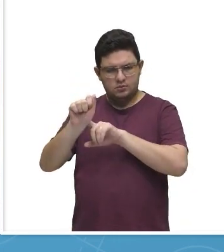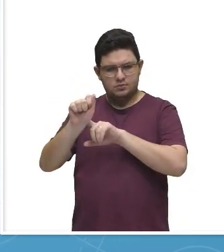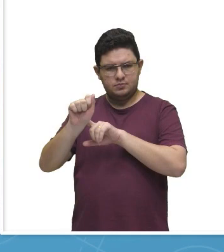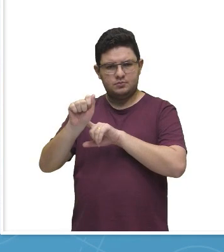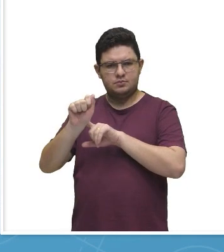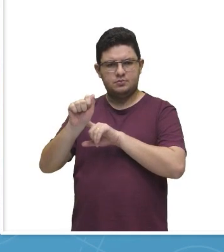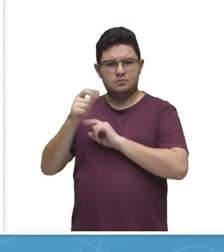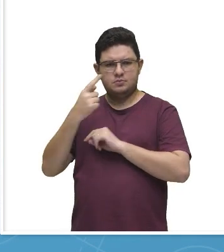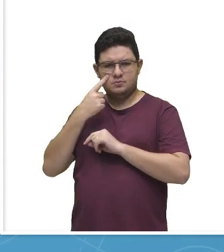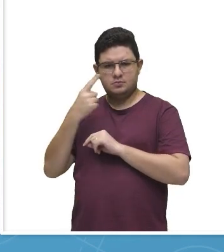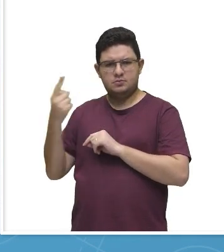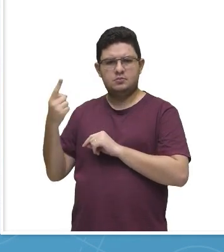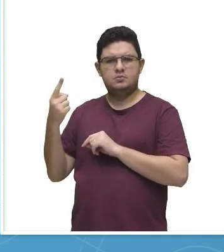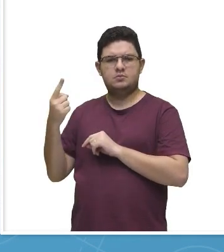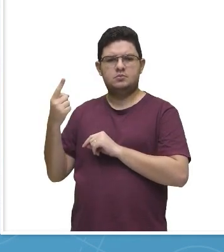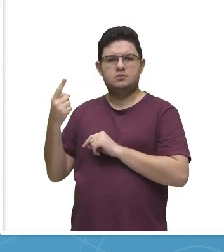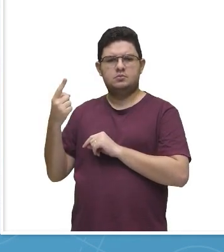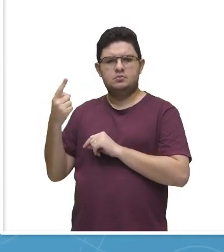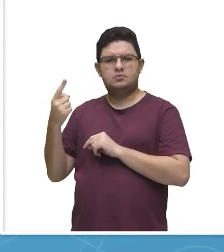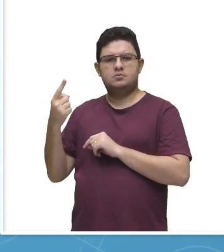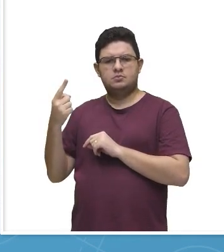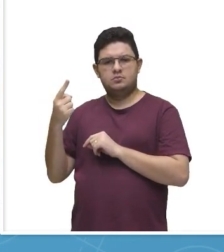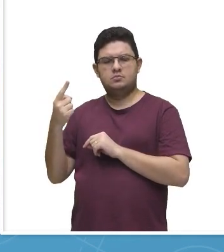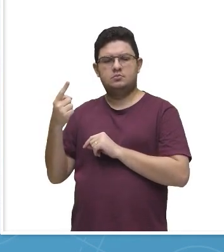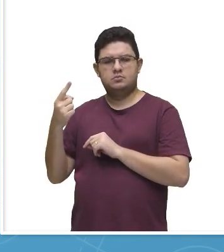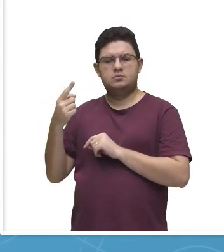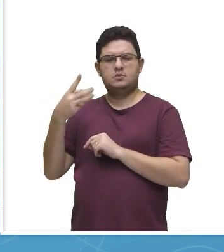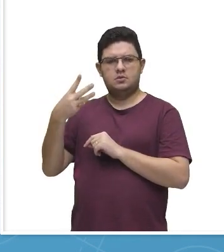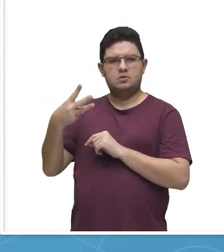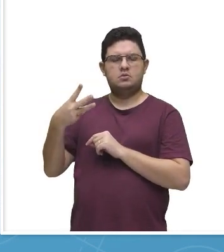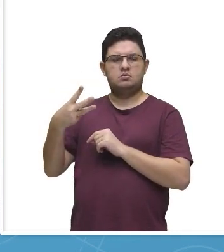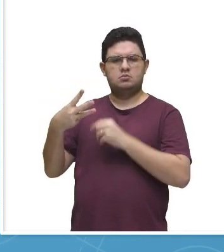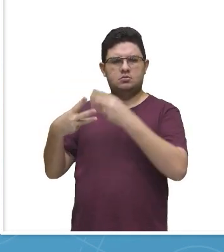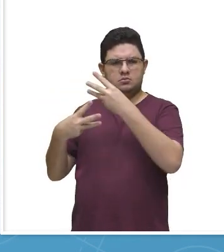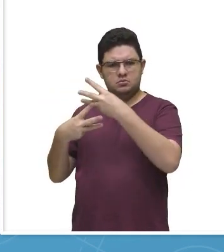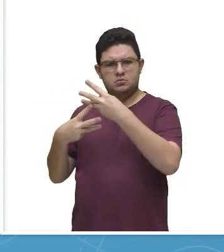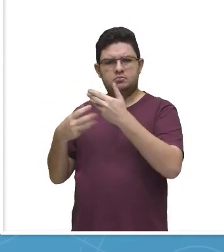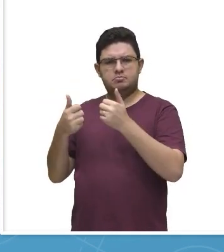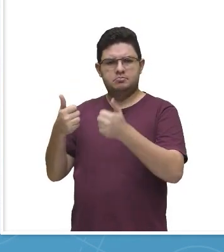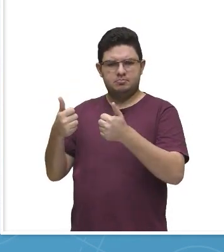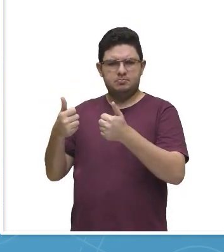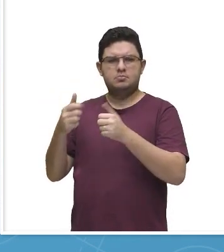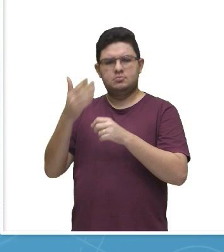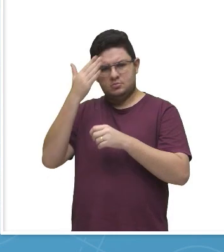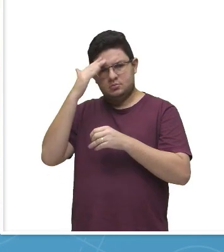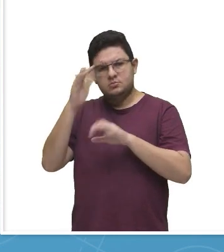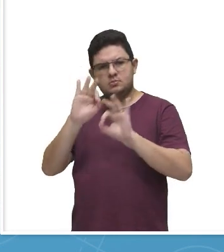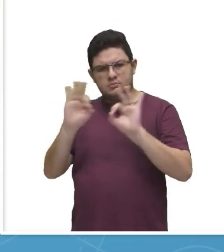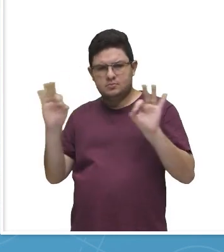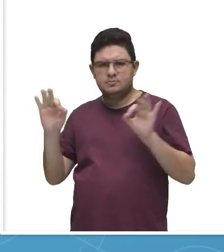3 ao cubo, né? Entendi perfeitamente, beleza. Temos mais alguém aqui?